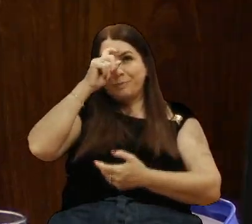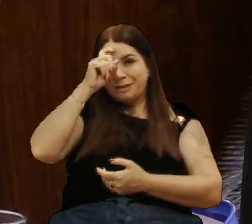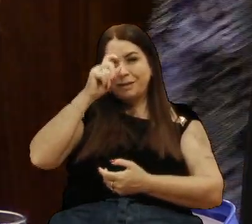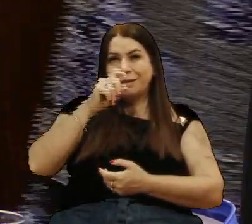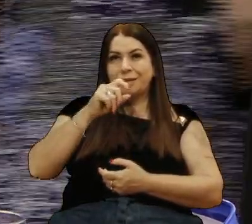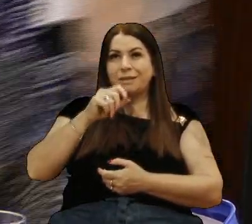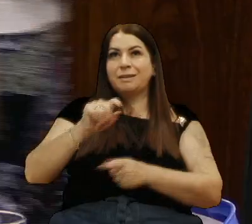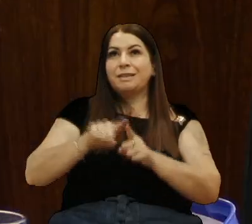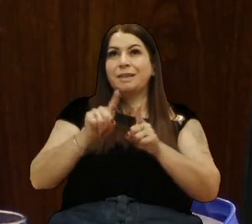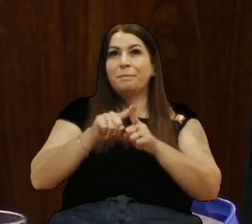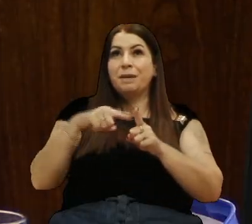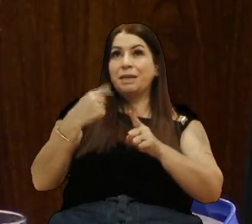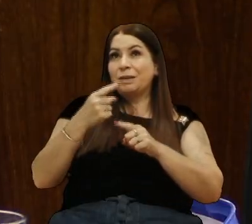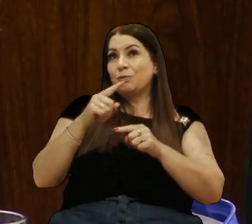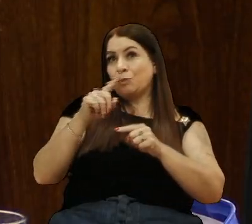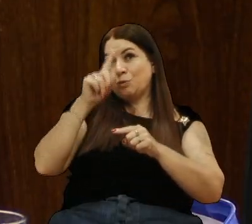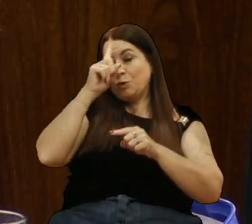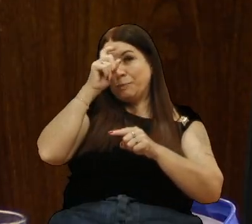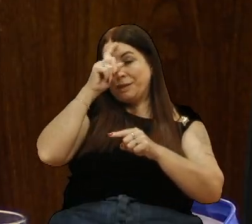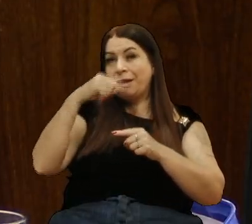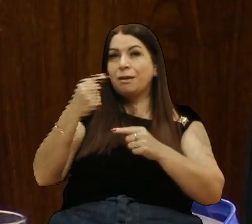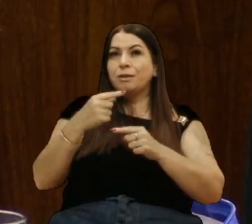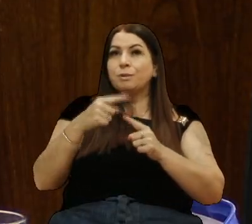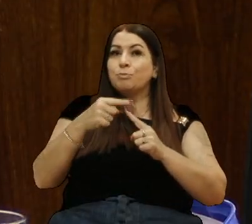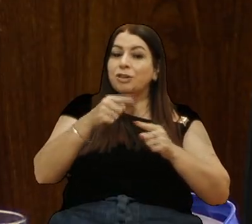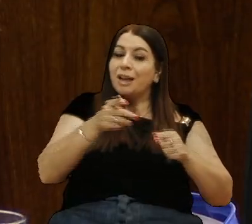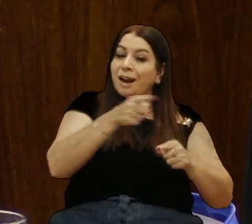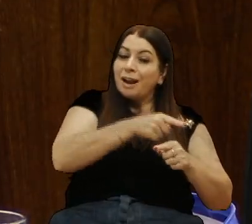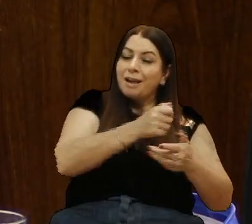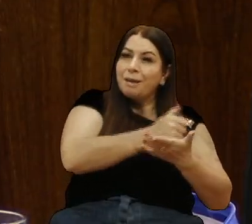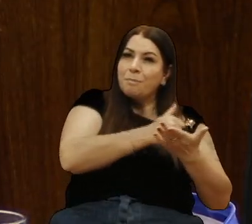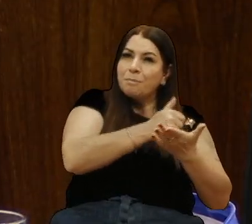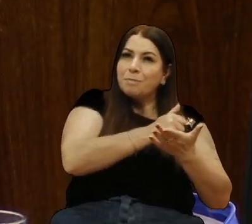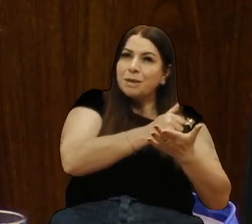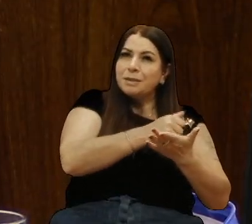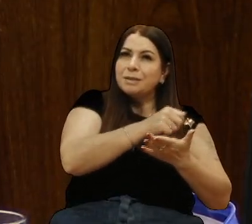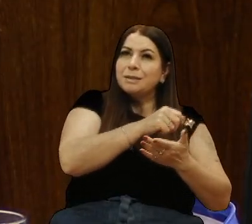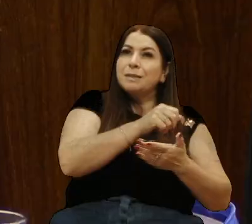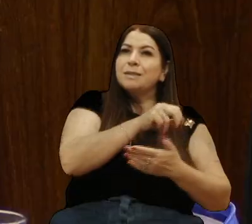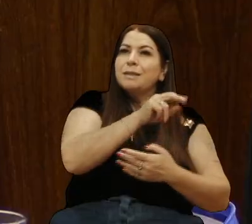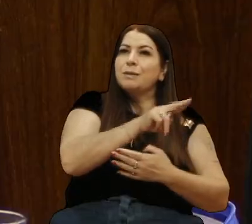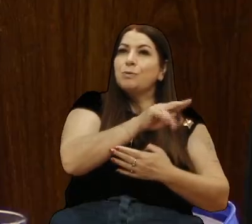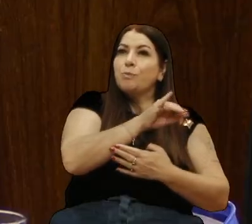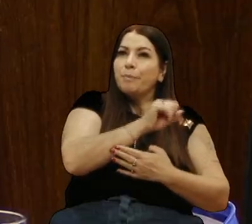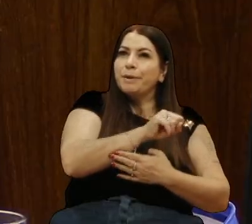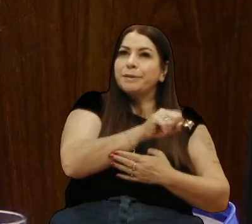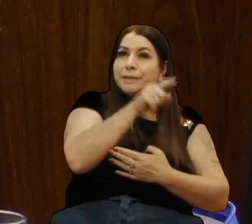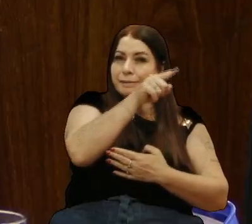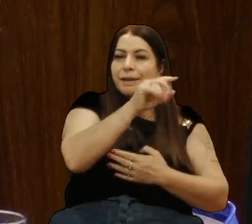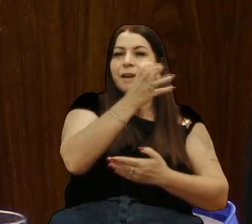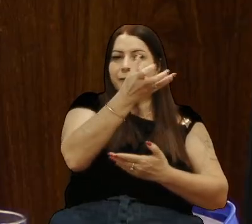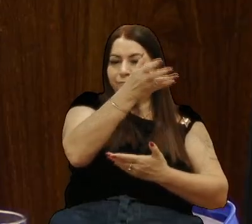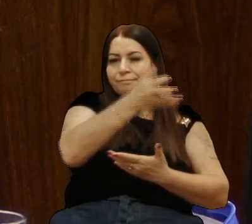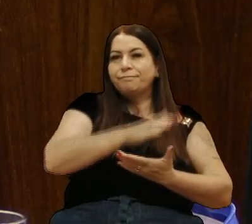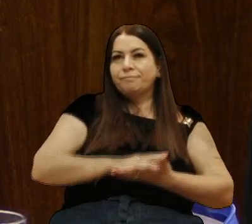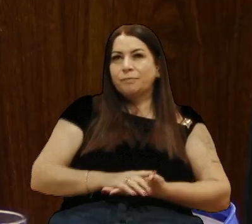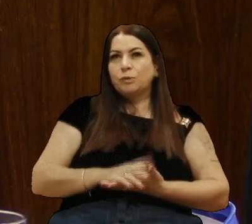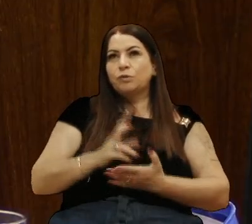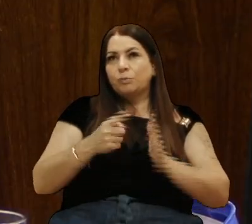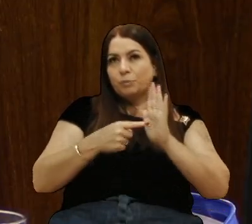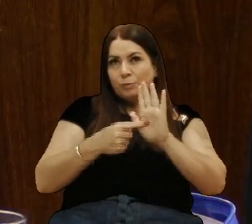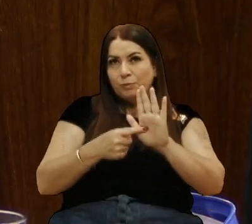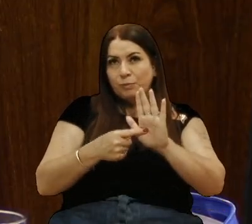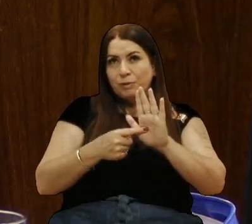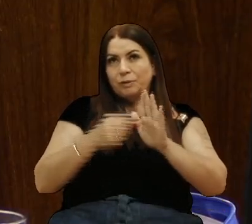da alta complexidade, é porque na ponta, lá na base, na atenção primária, a situação está como essa que você